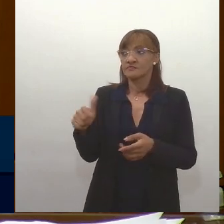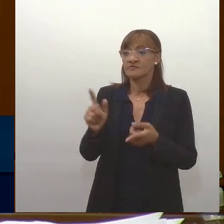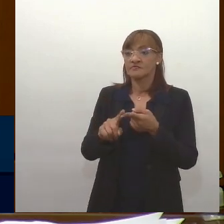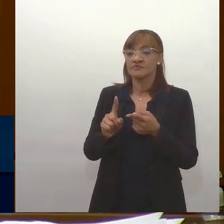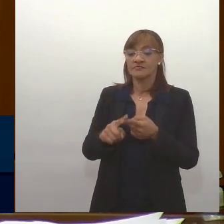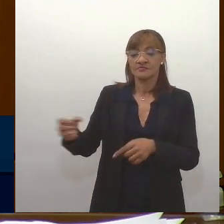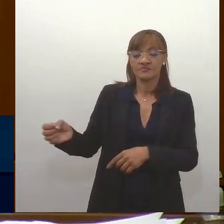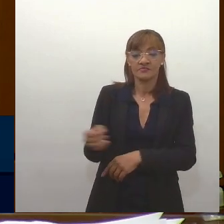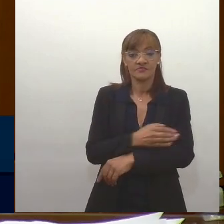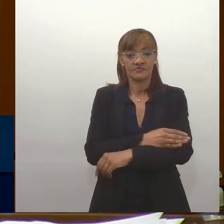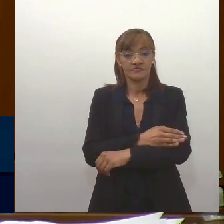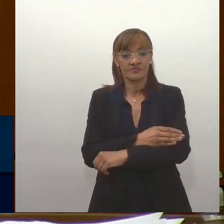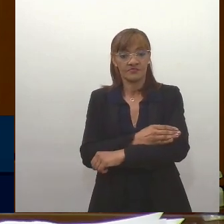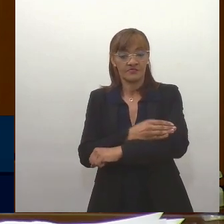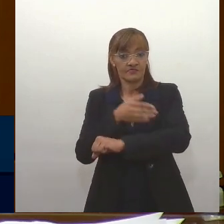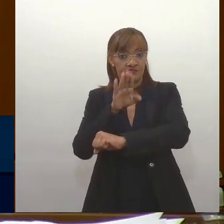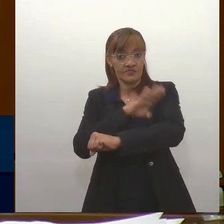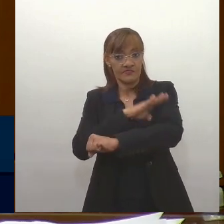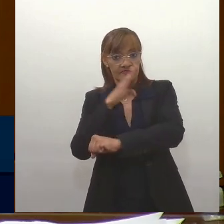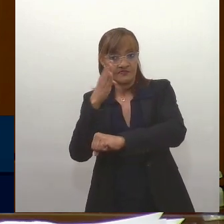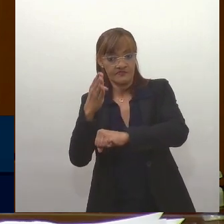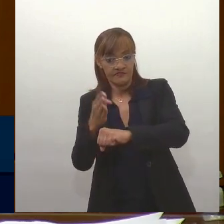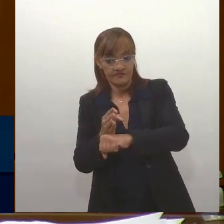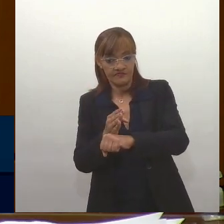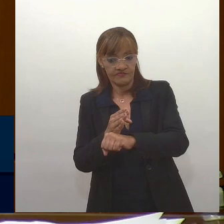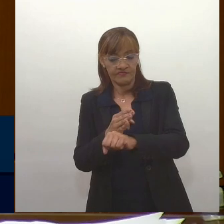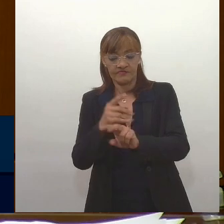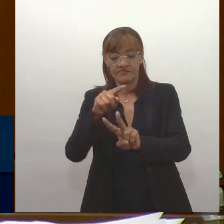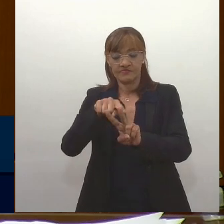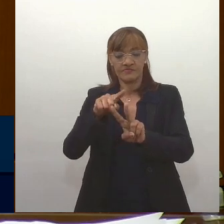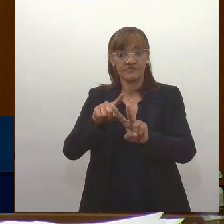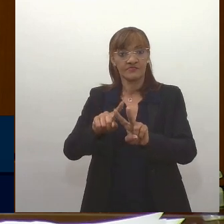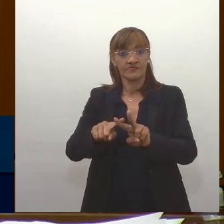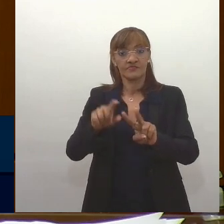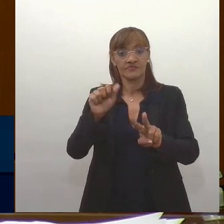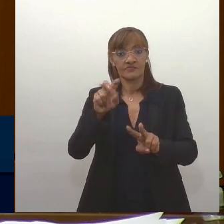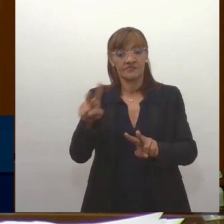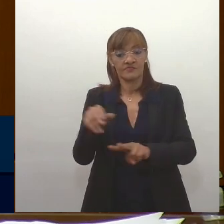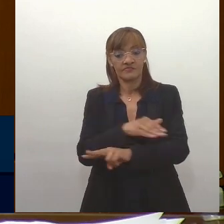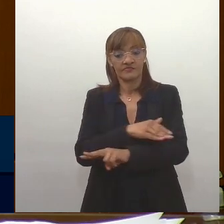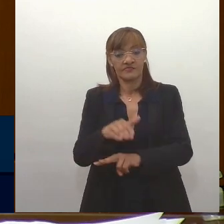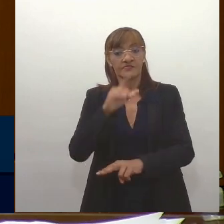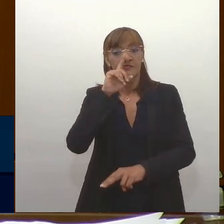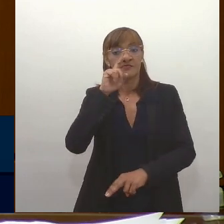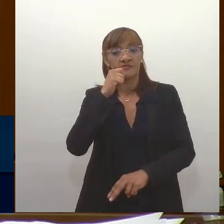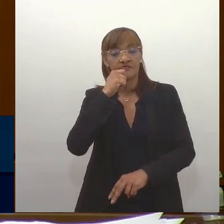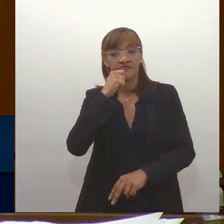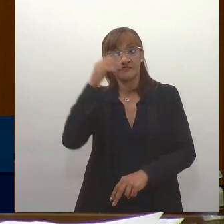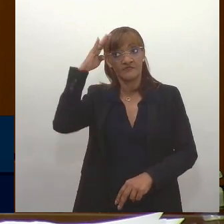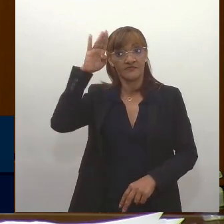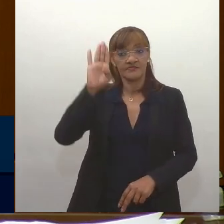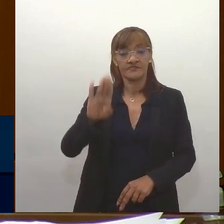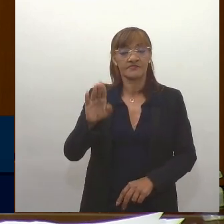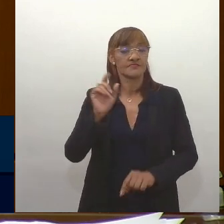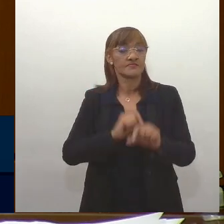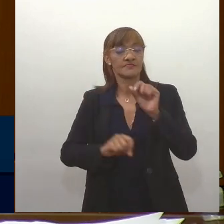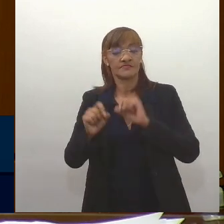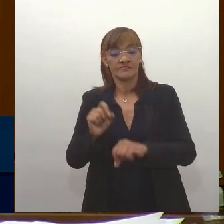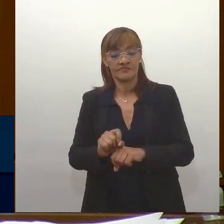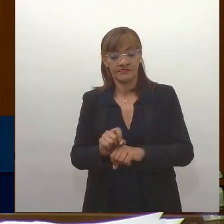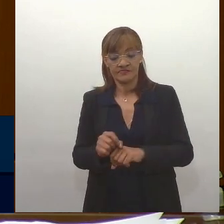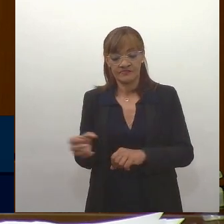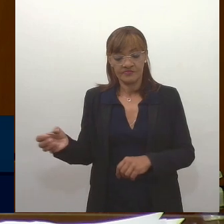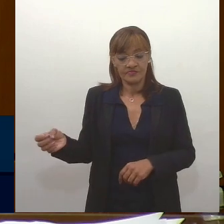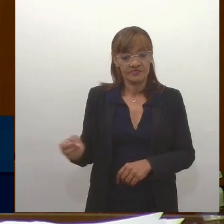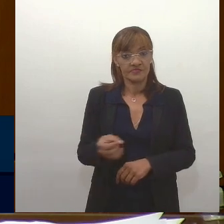intercessão de duas das principais Avenidas da capital Aracaju além da construção de uma Nova Ponte a reconstrução